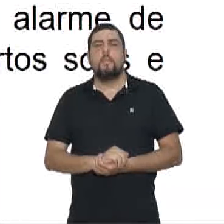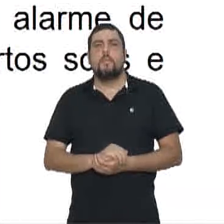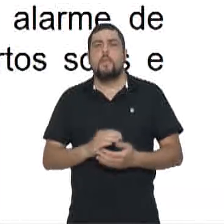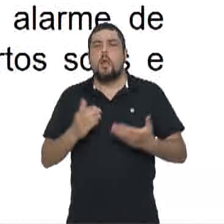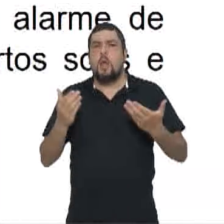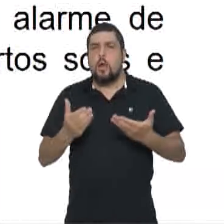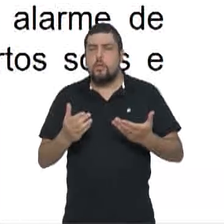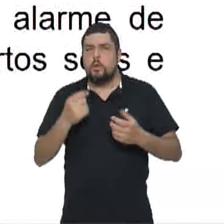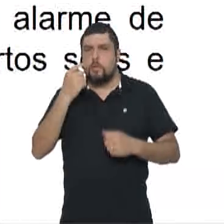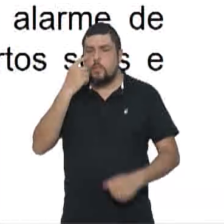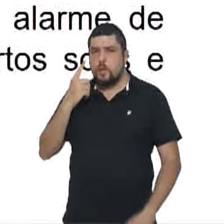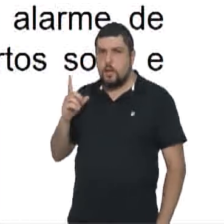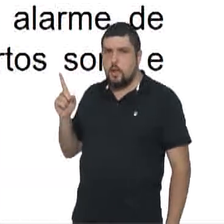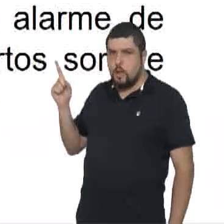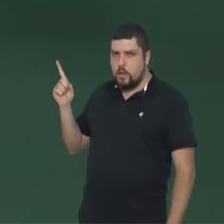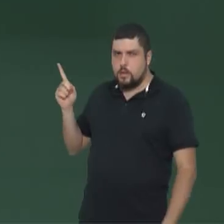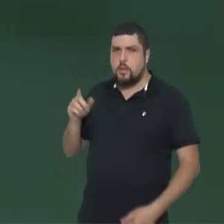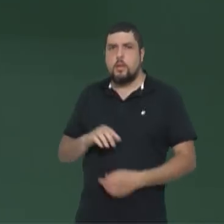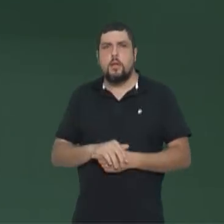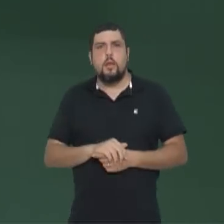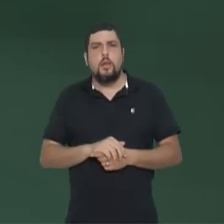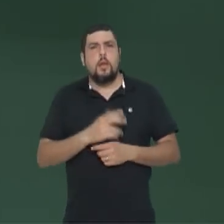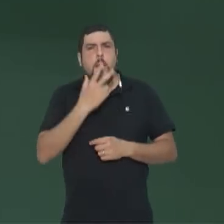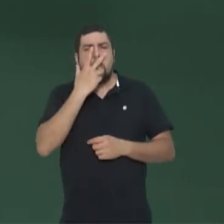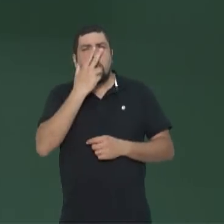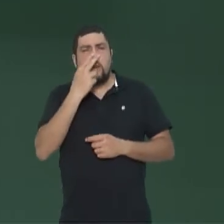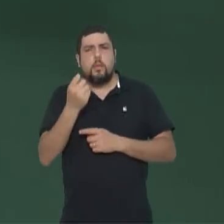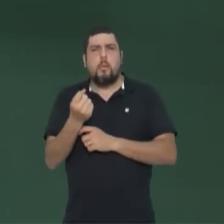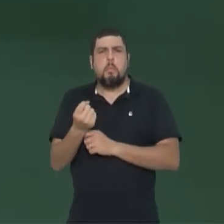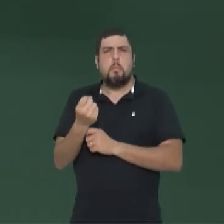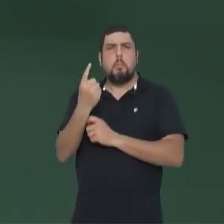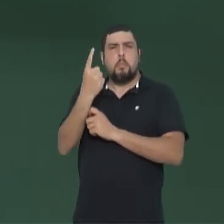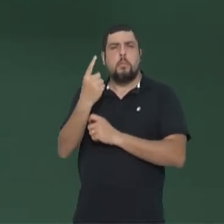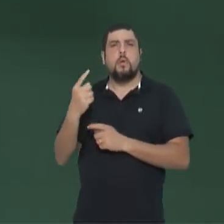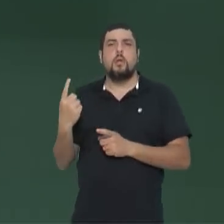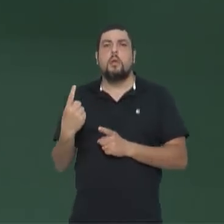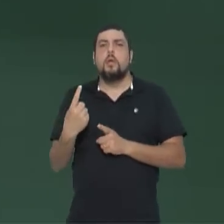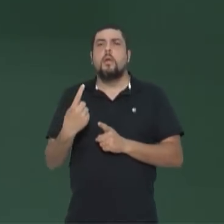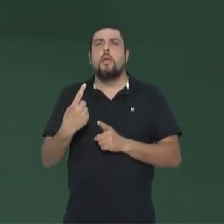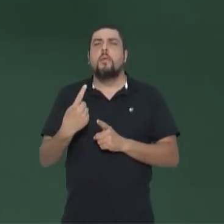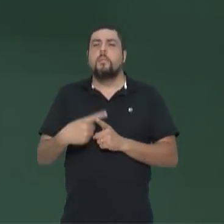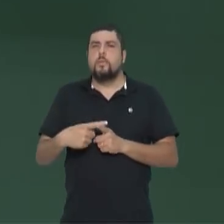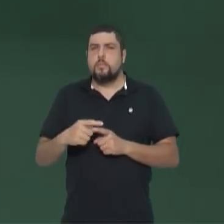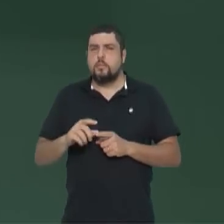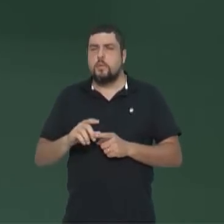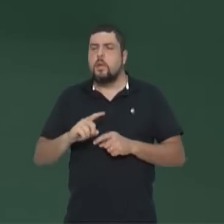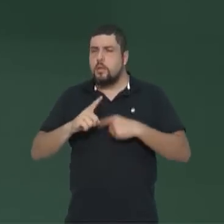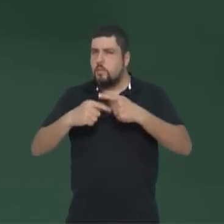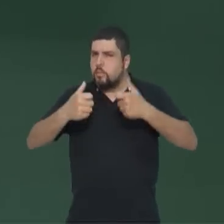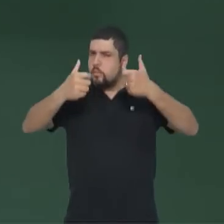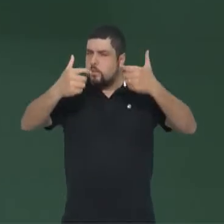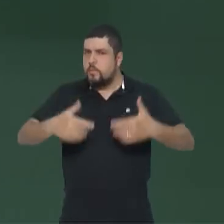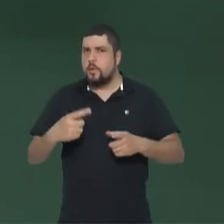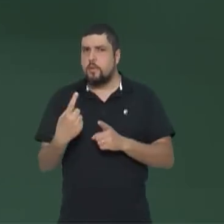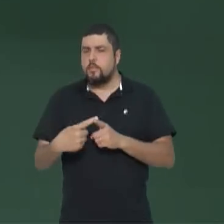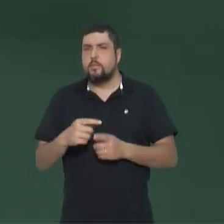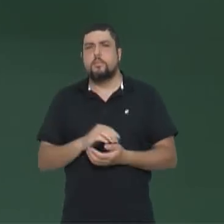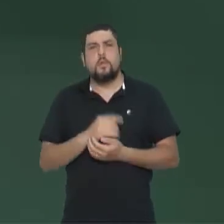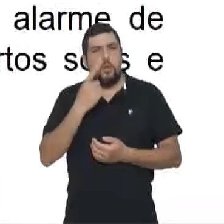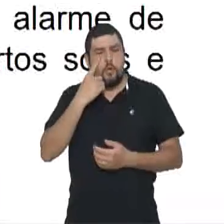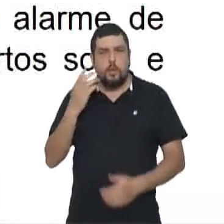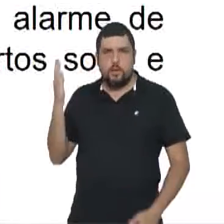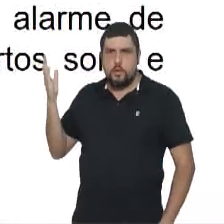Essa manchete, ela pode ser um pouco estranha para vocês. Eu já vou explicar por quê. Então, olhem